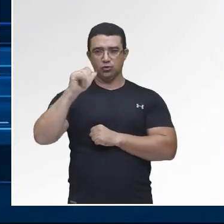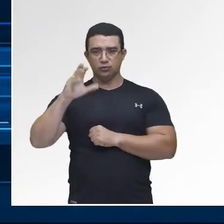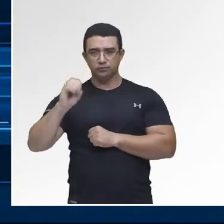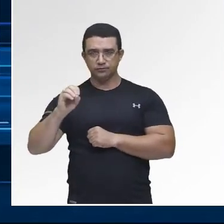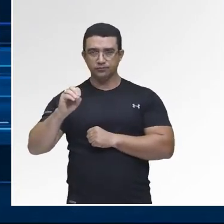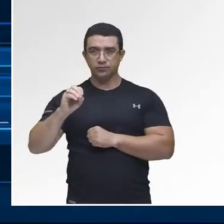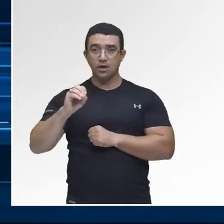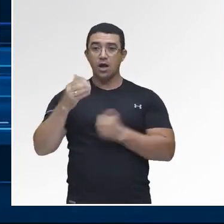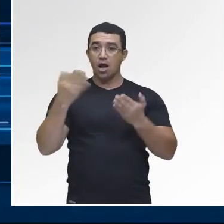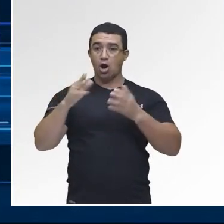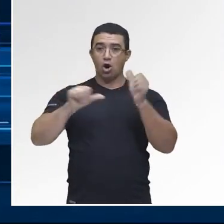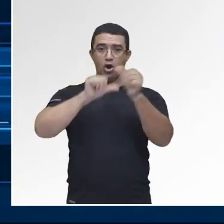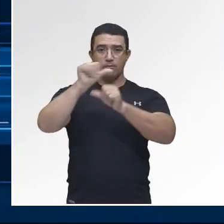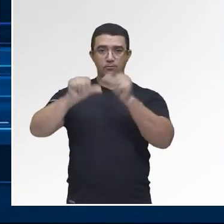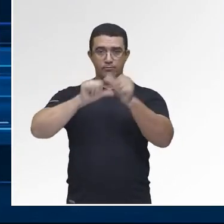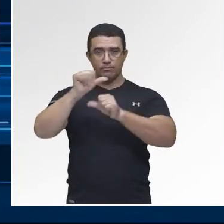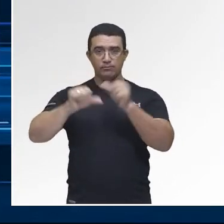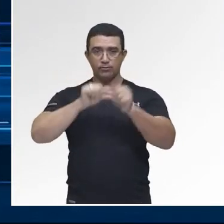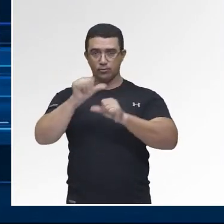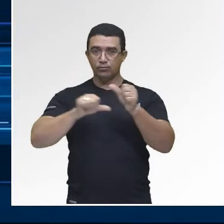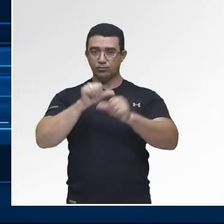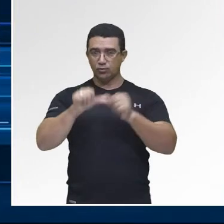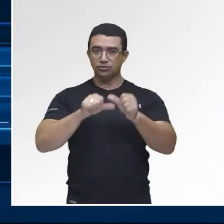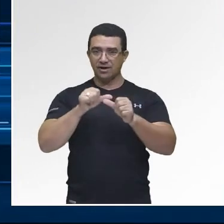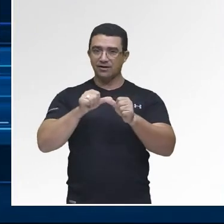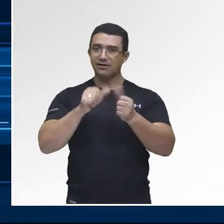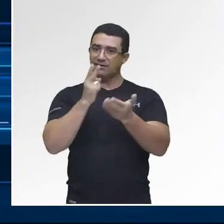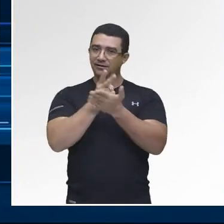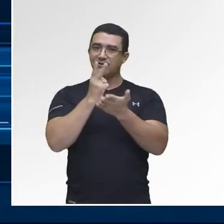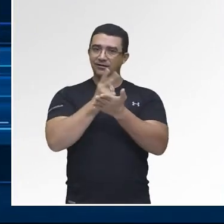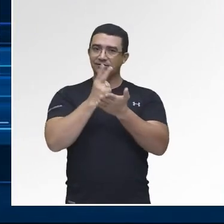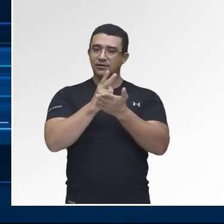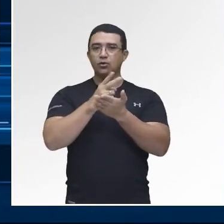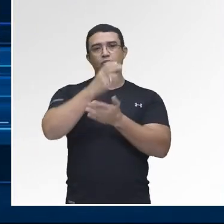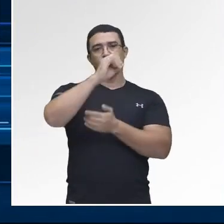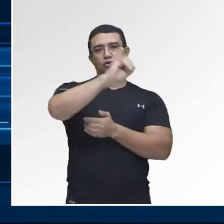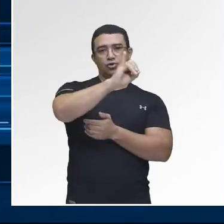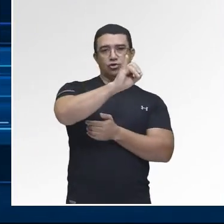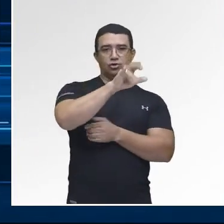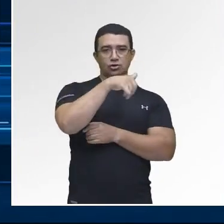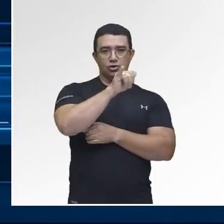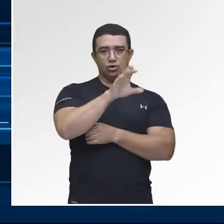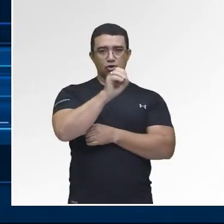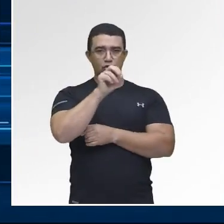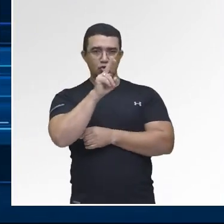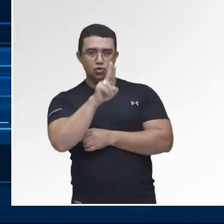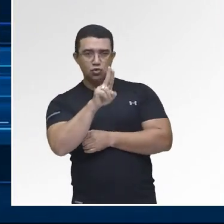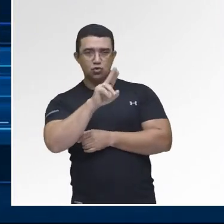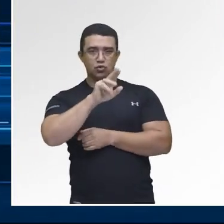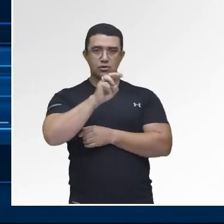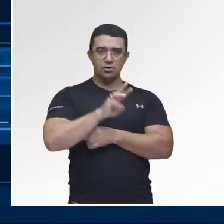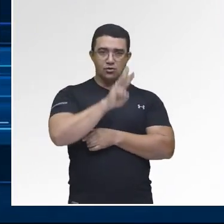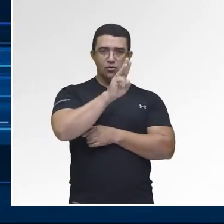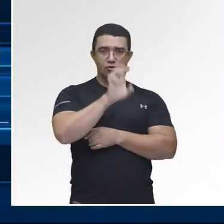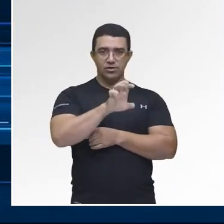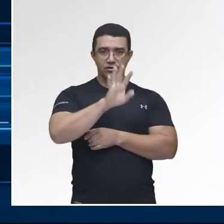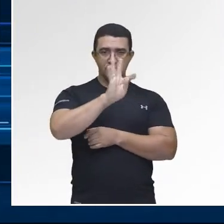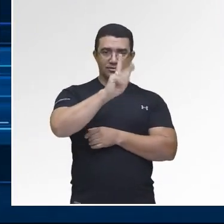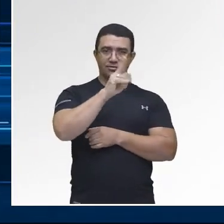o sujeito, mas a estrutura permanece igual. You have not visited